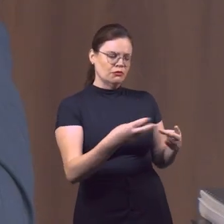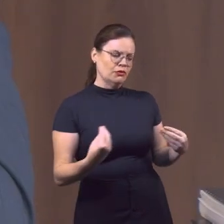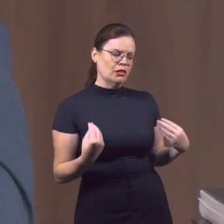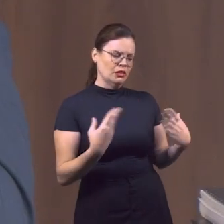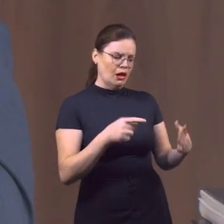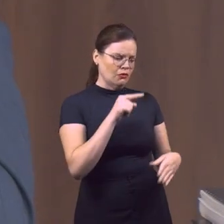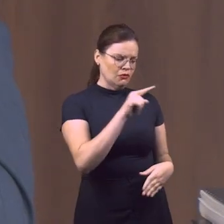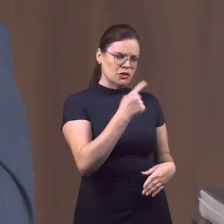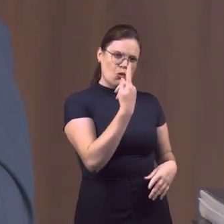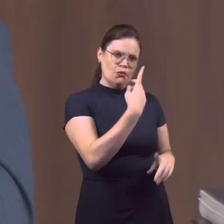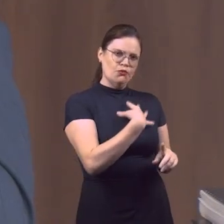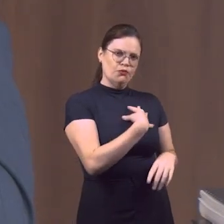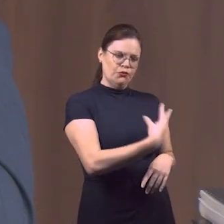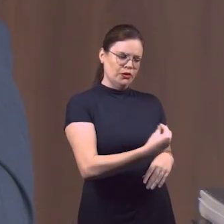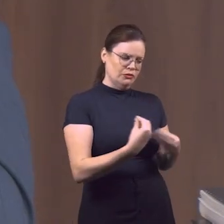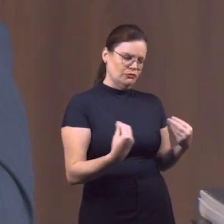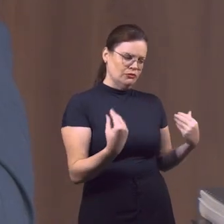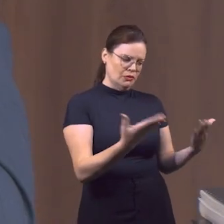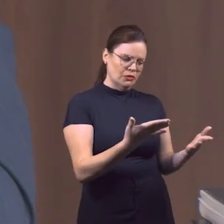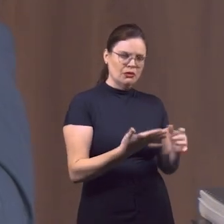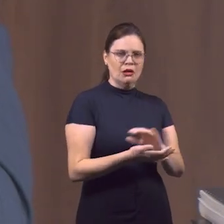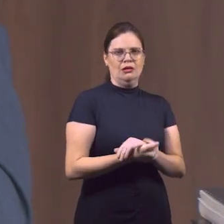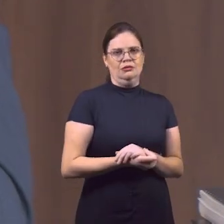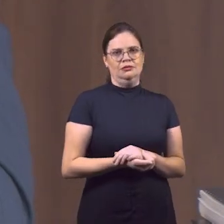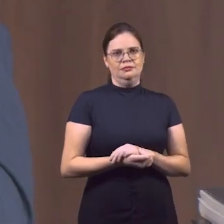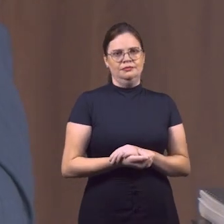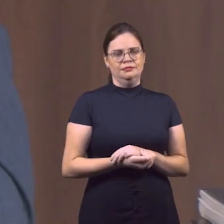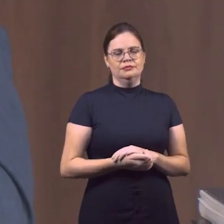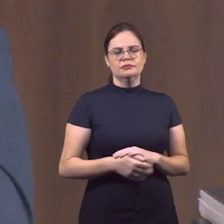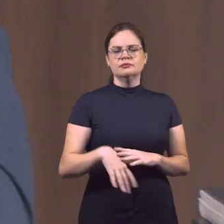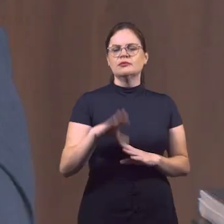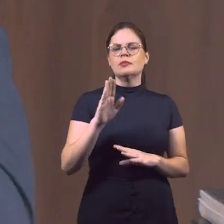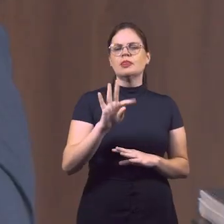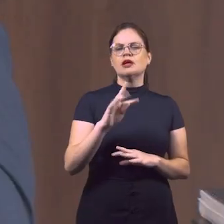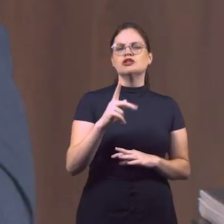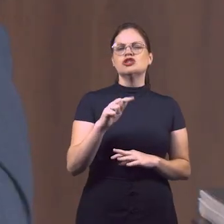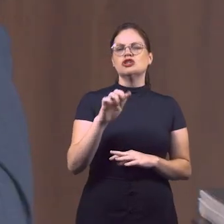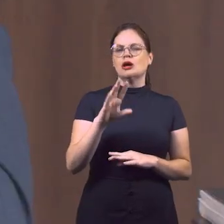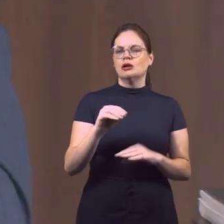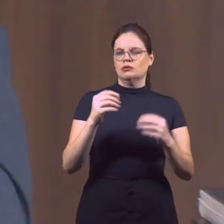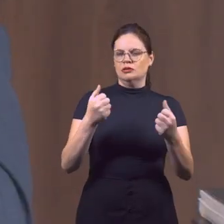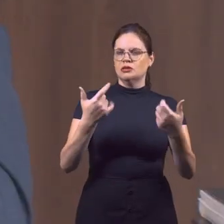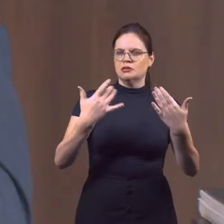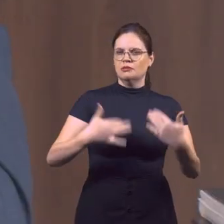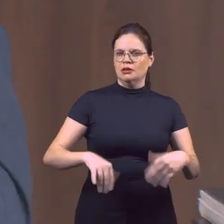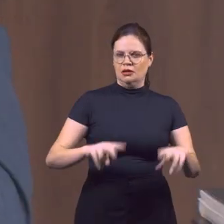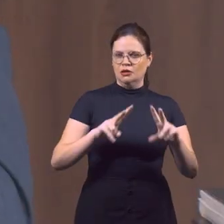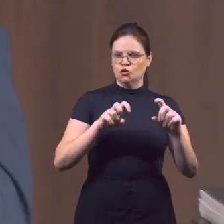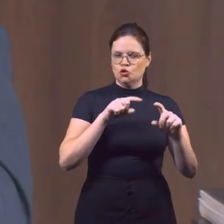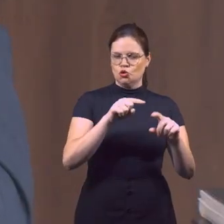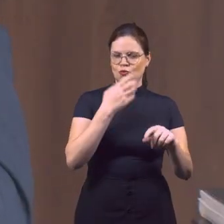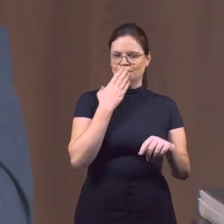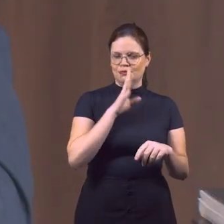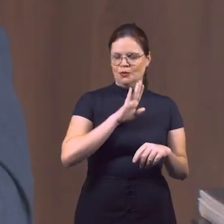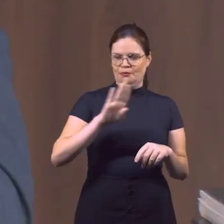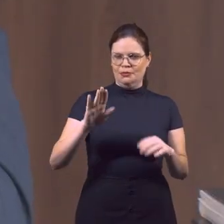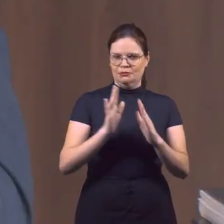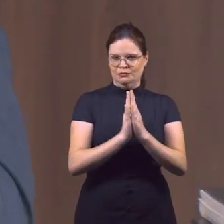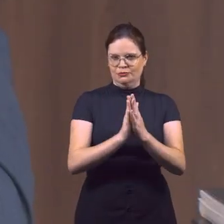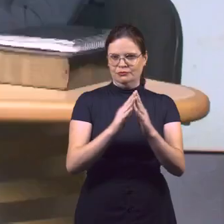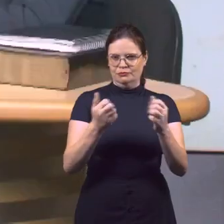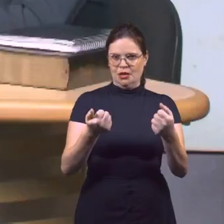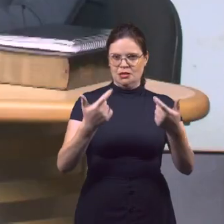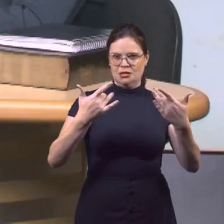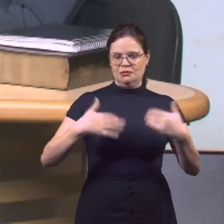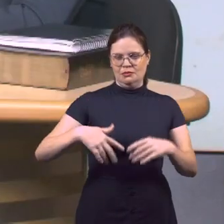Sara. Tiago, comente e fale um pouco sobre essa promessa que Deus faz a